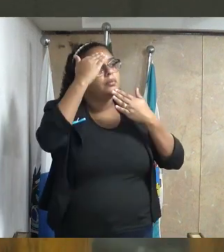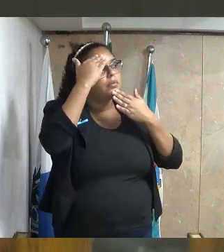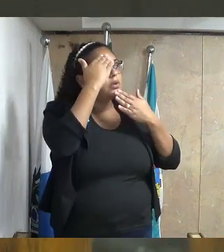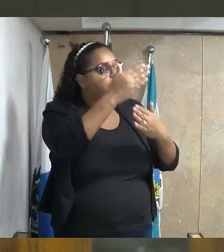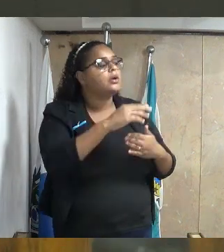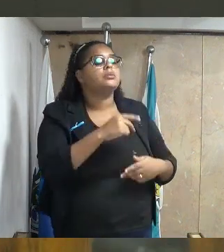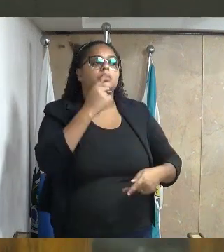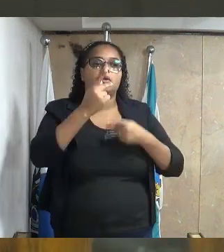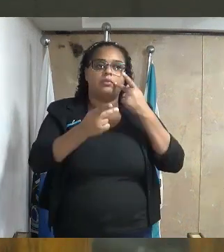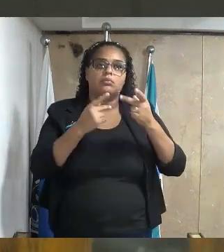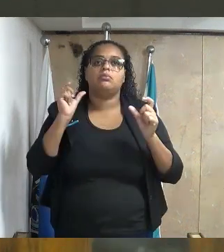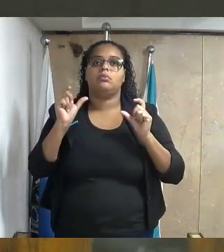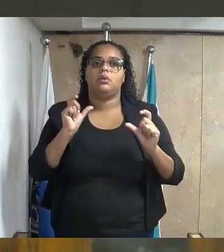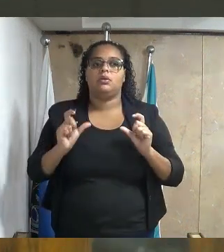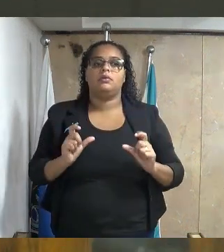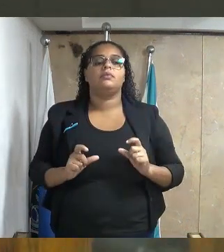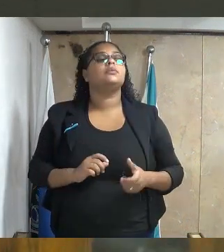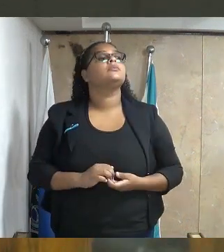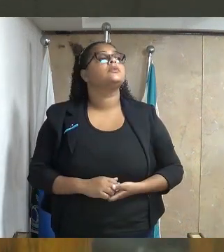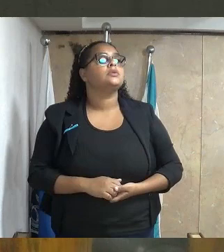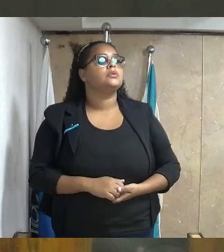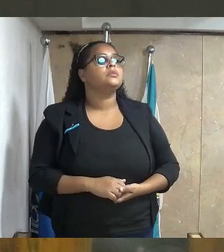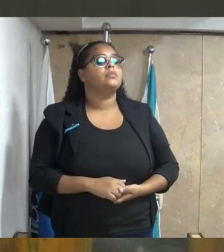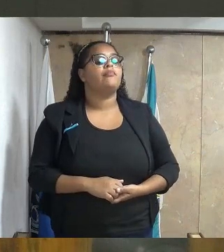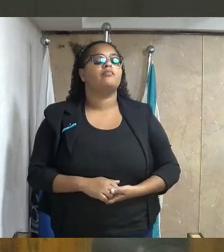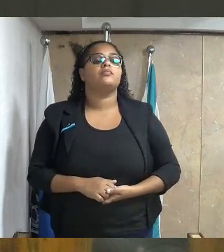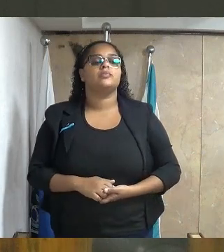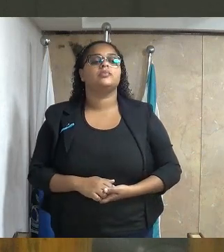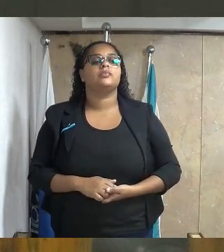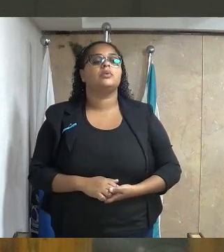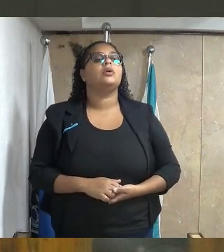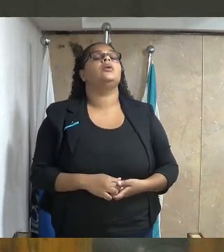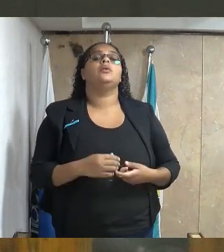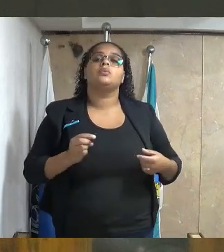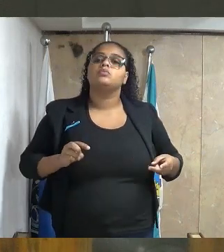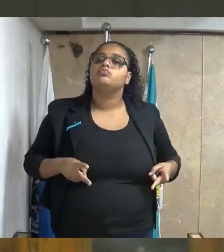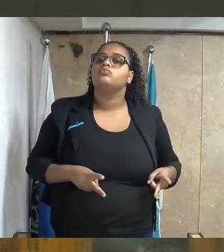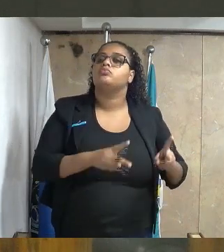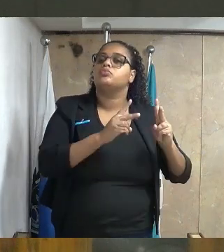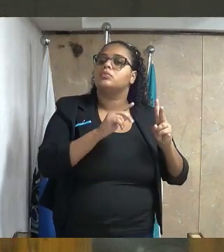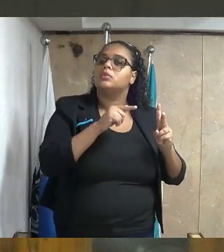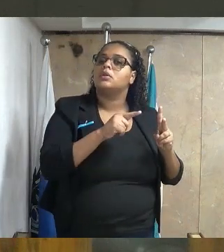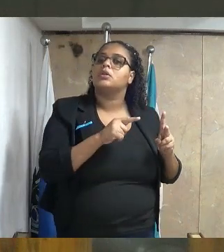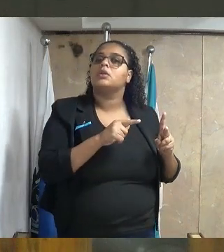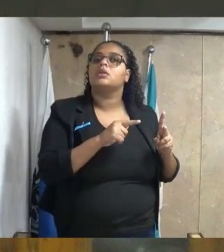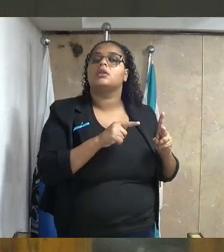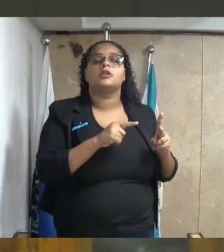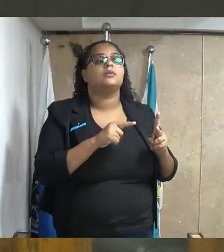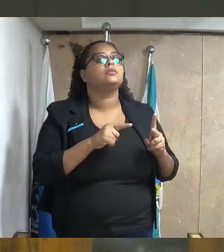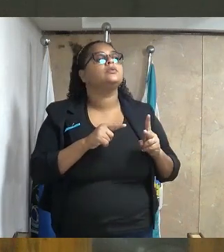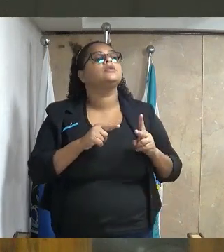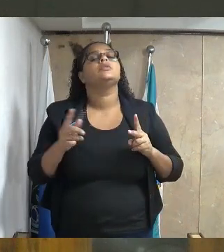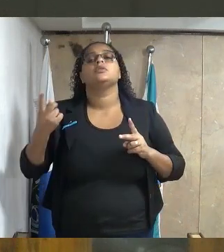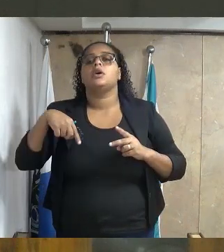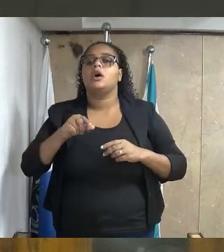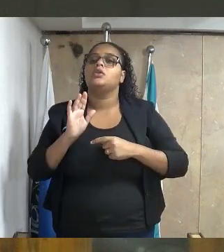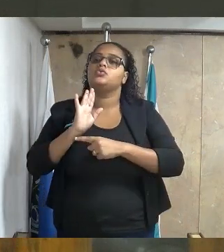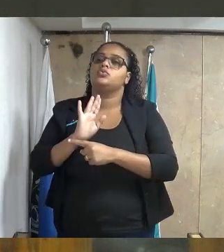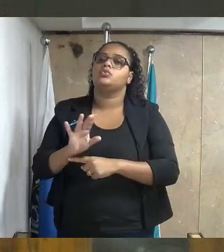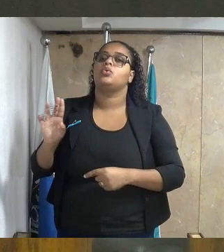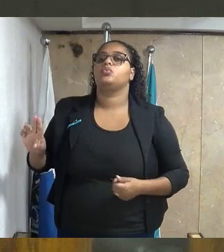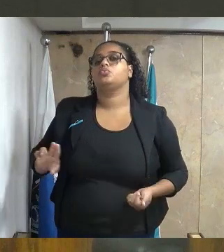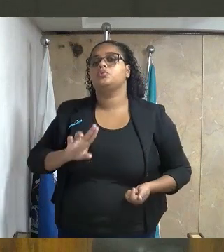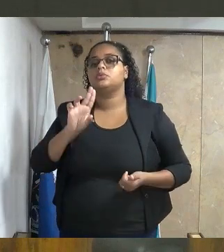pelas palavras. Dizer que continuaremos firme, defendendo e usando